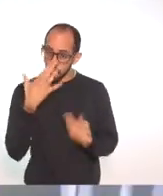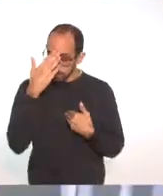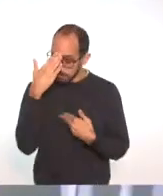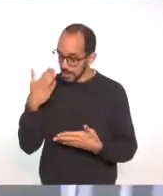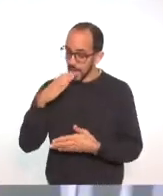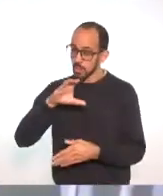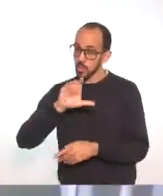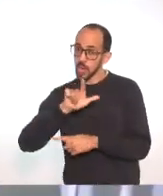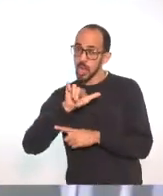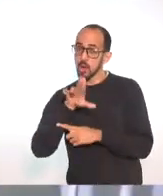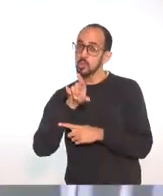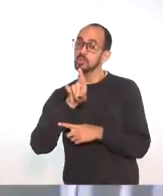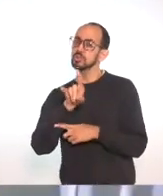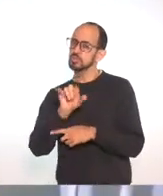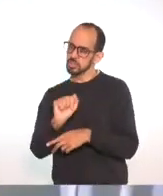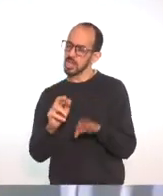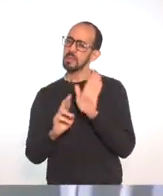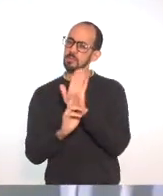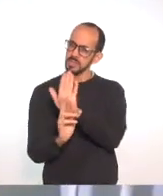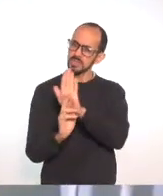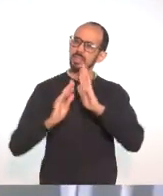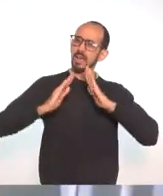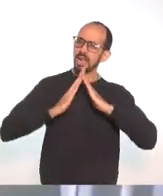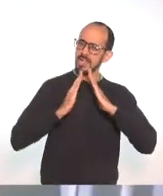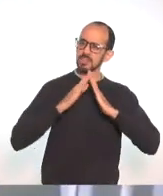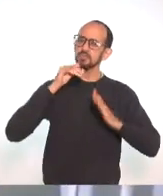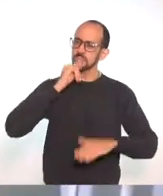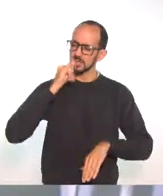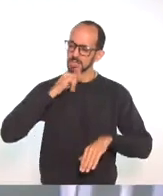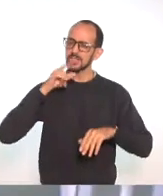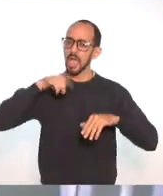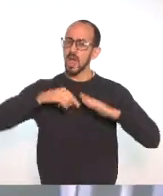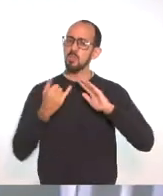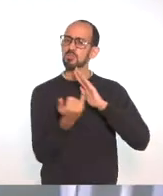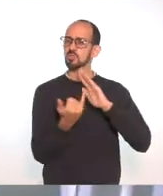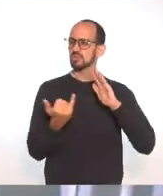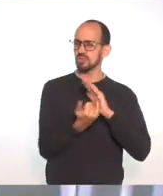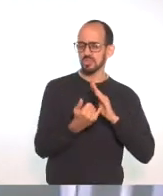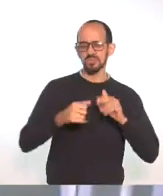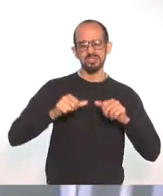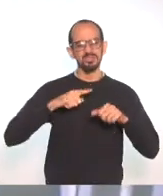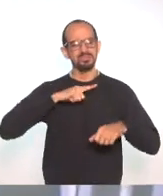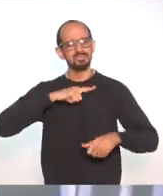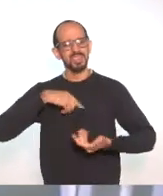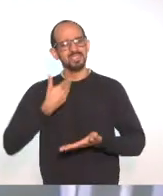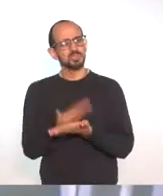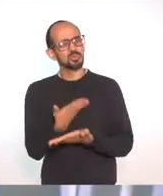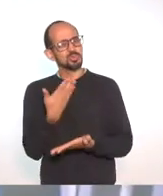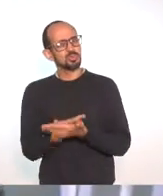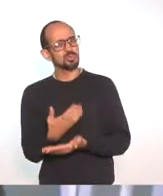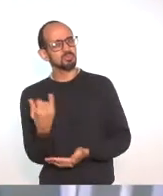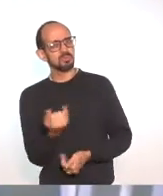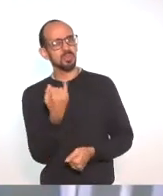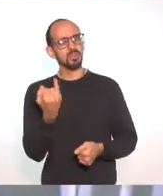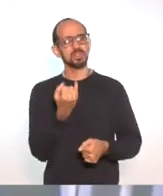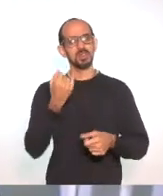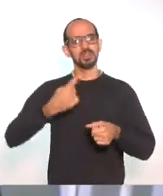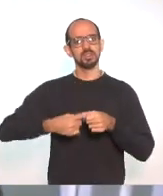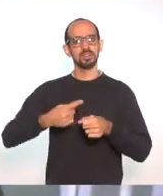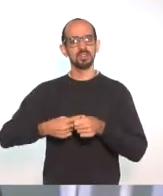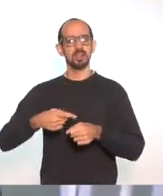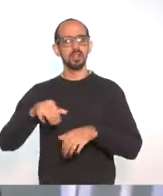representado aqui a casa Fluminense é uma instituição que produz estudos muito relevantes inclusive pela região metropolitana